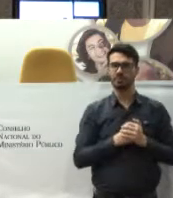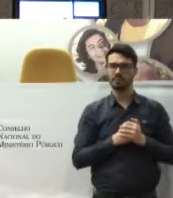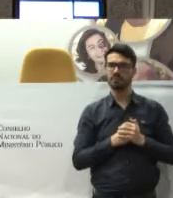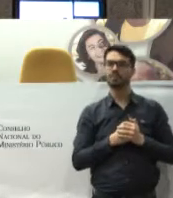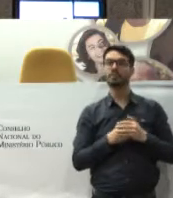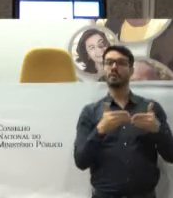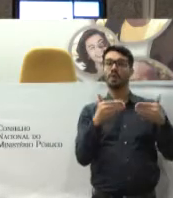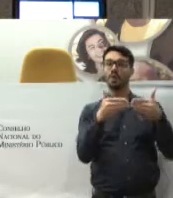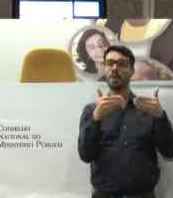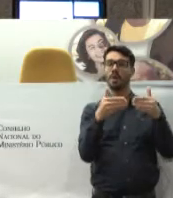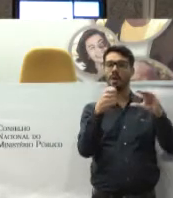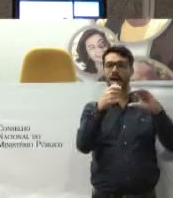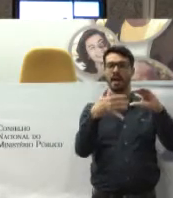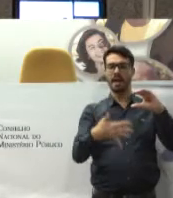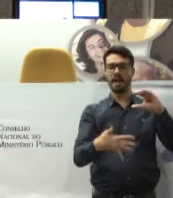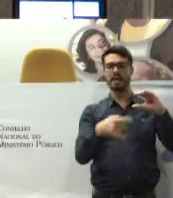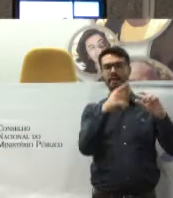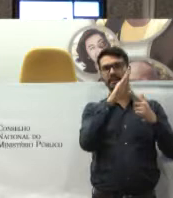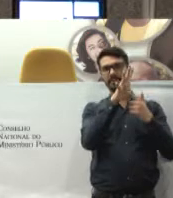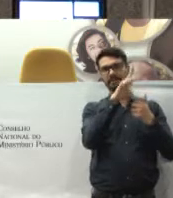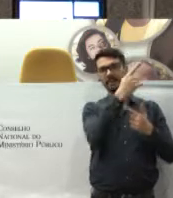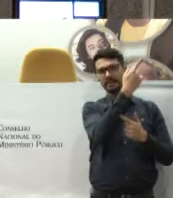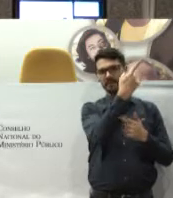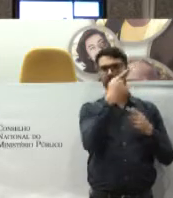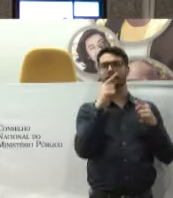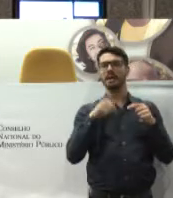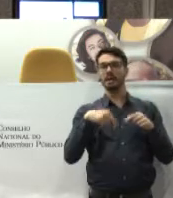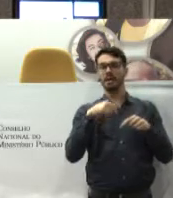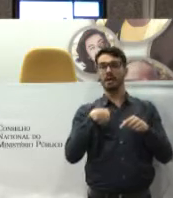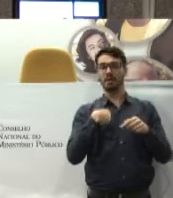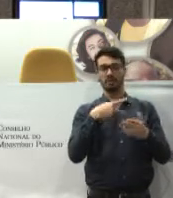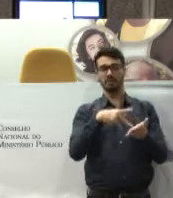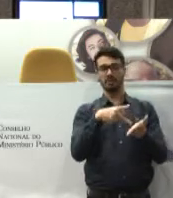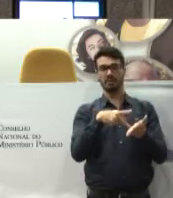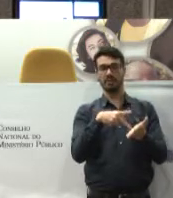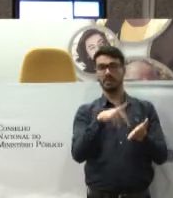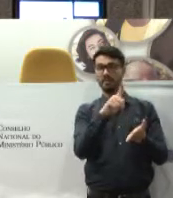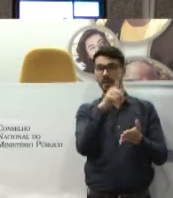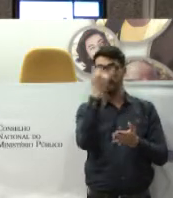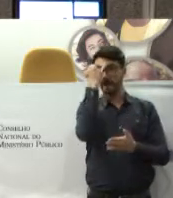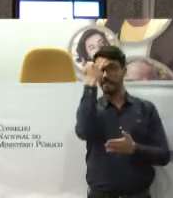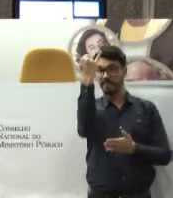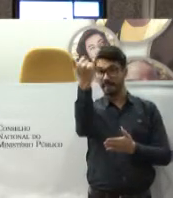com as características que eles apresentam concretamente. Não é